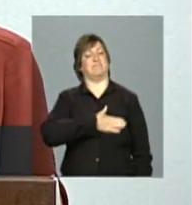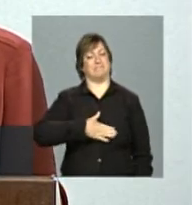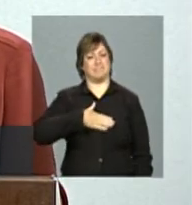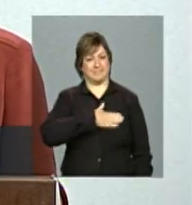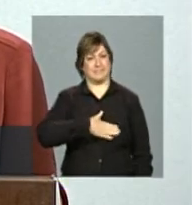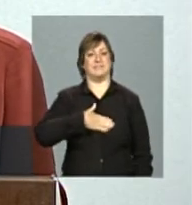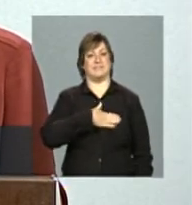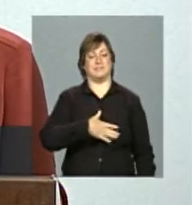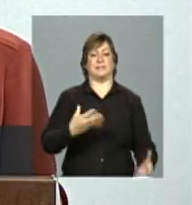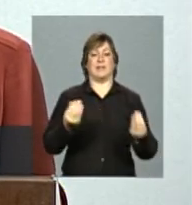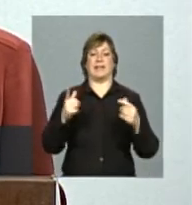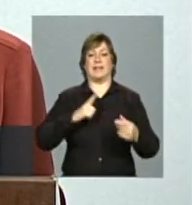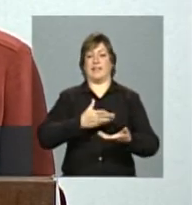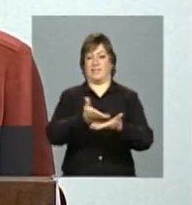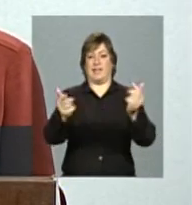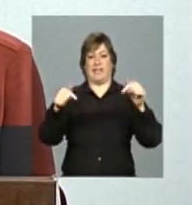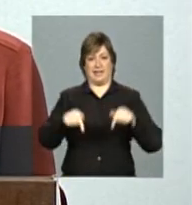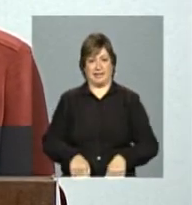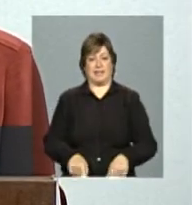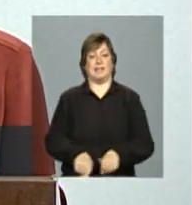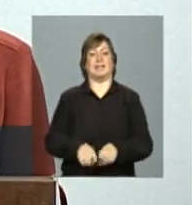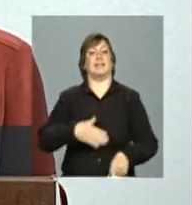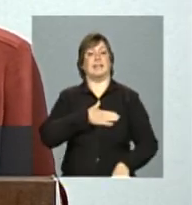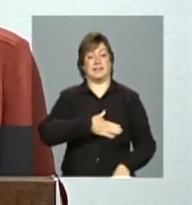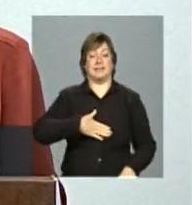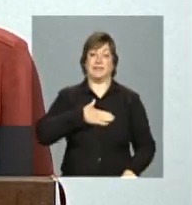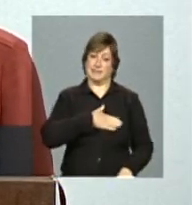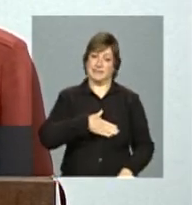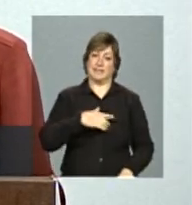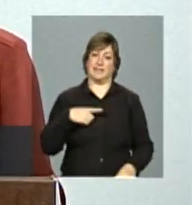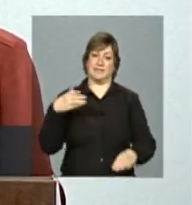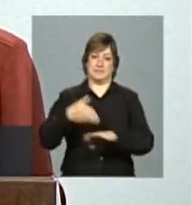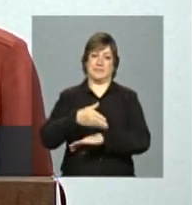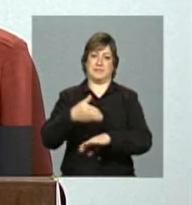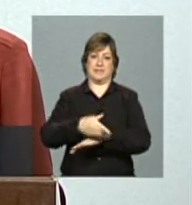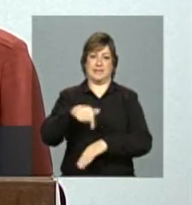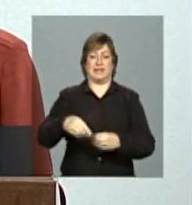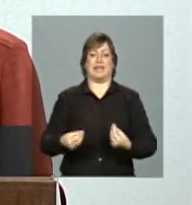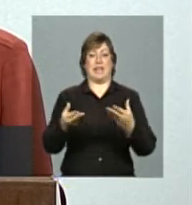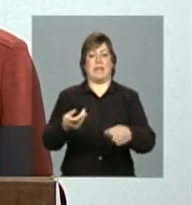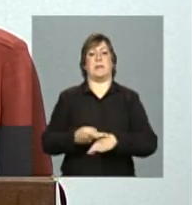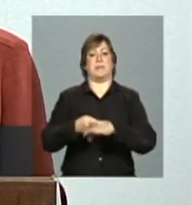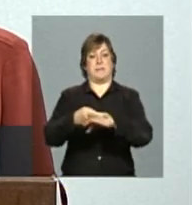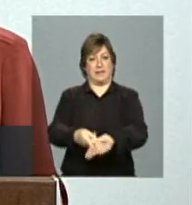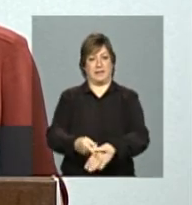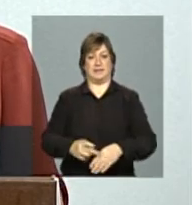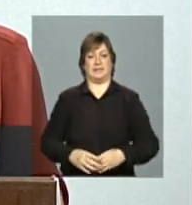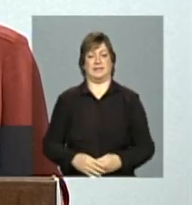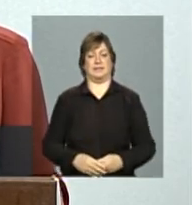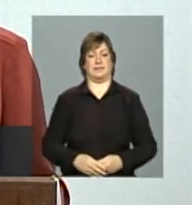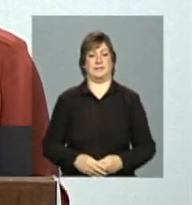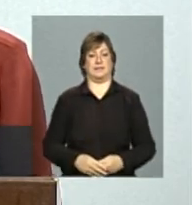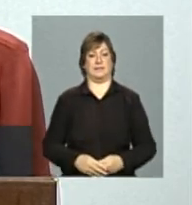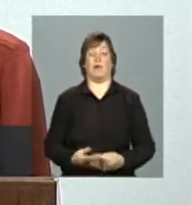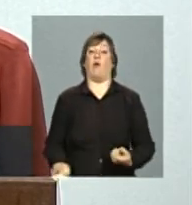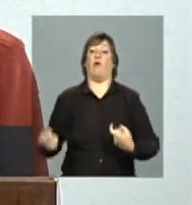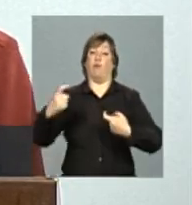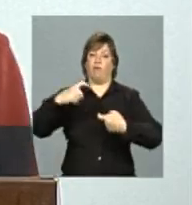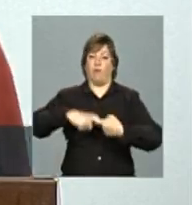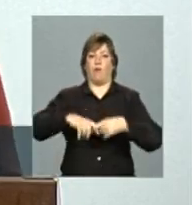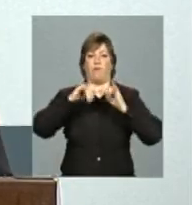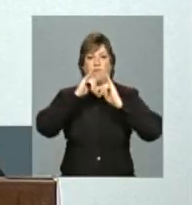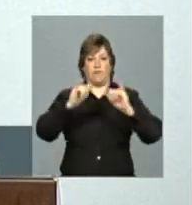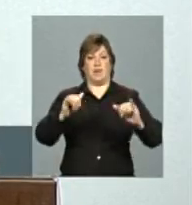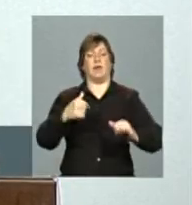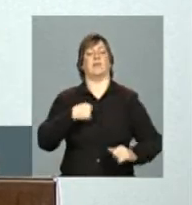de tê-los aqui e a honra de ter participado da entrega do prêmio volto a afirmar